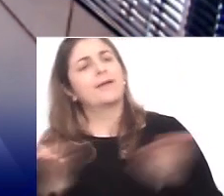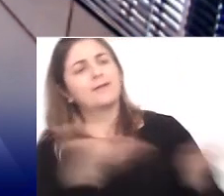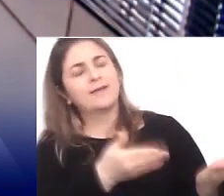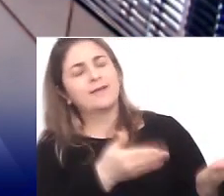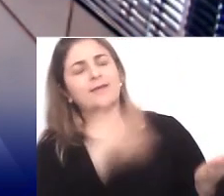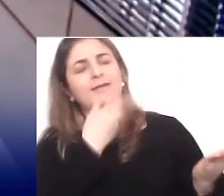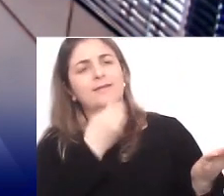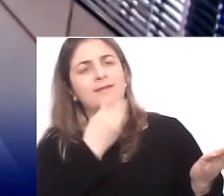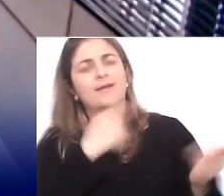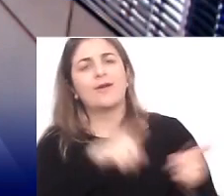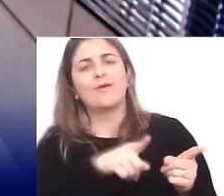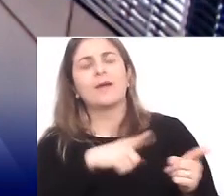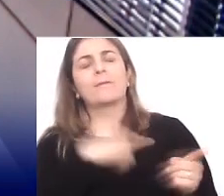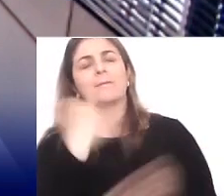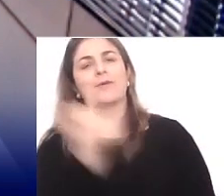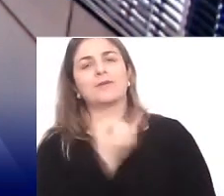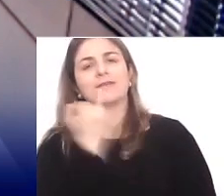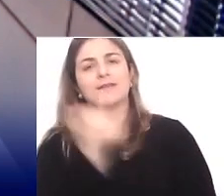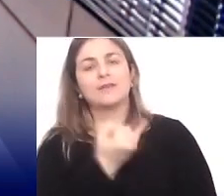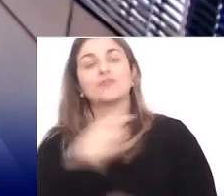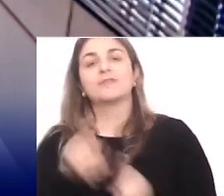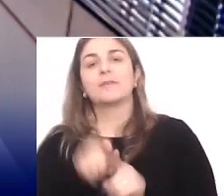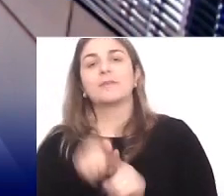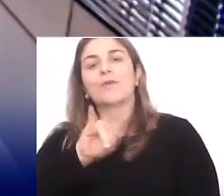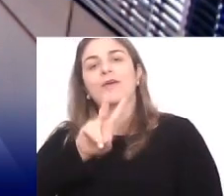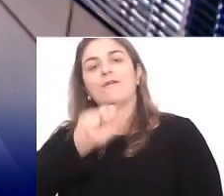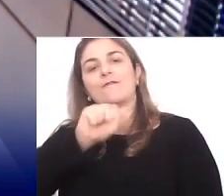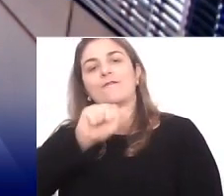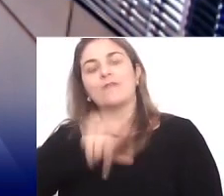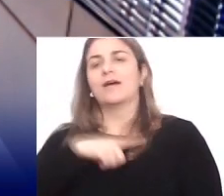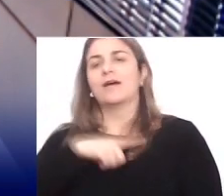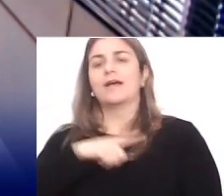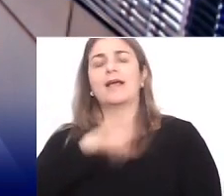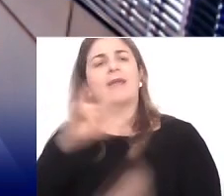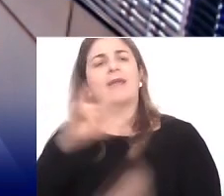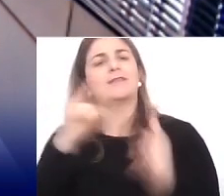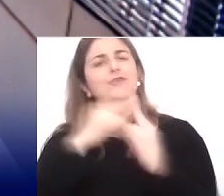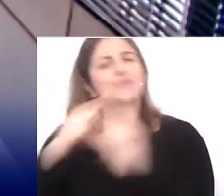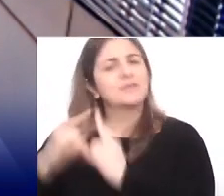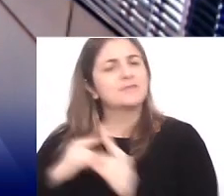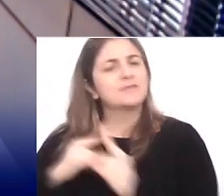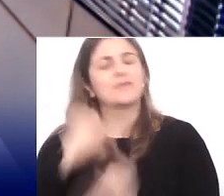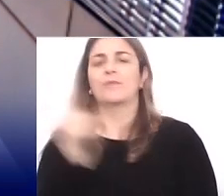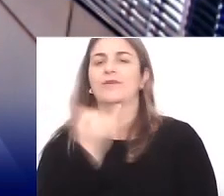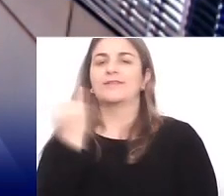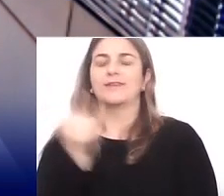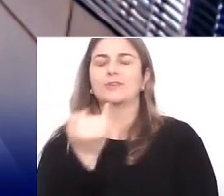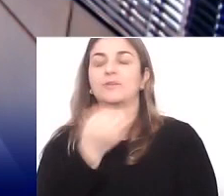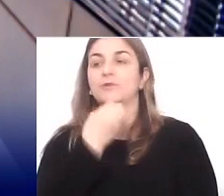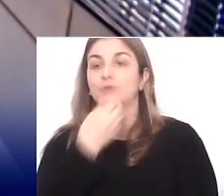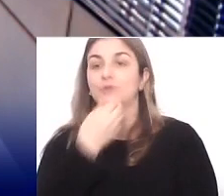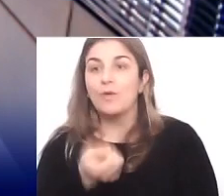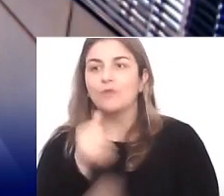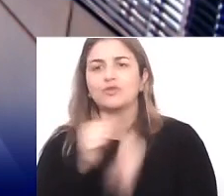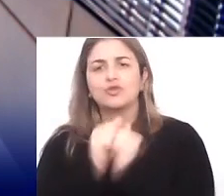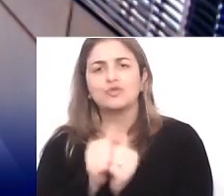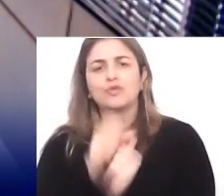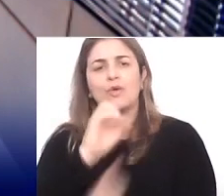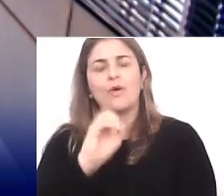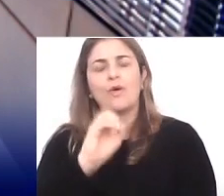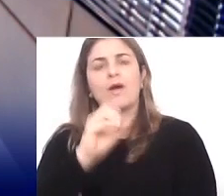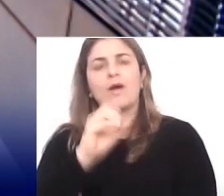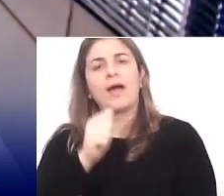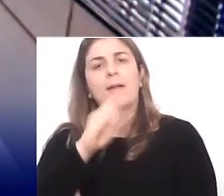tão importante, e o Ivan, da CRIERDS, ambas instituições tão importantes. É muito bom ver OAB, Abracrim, a